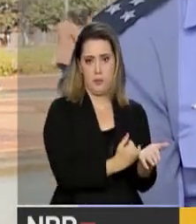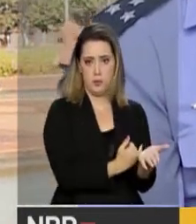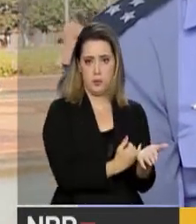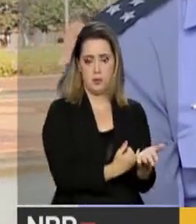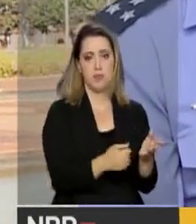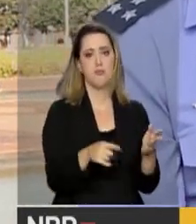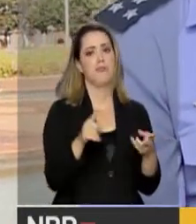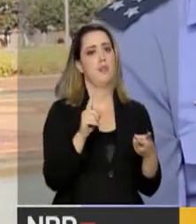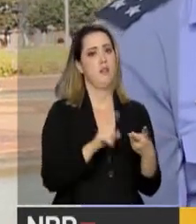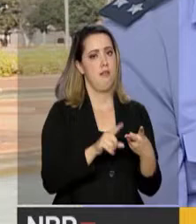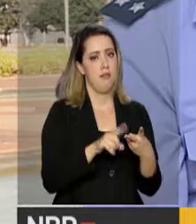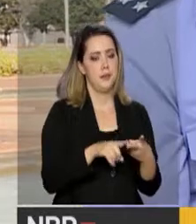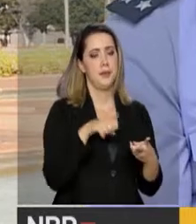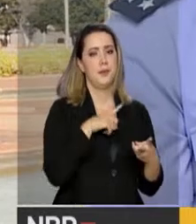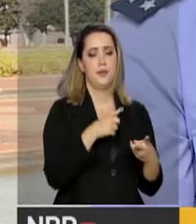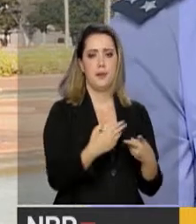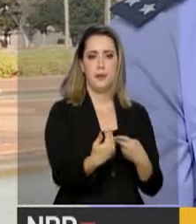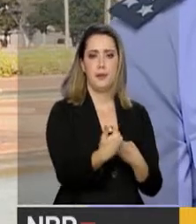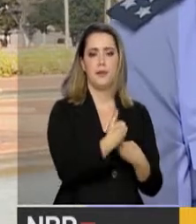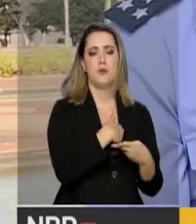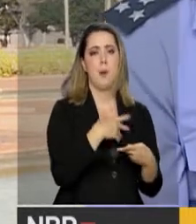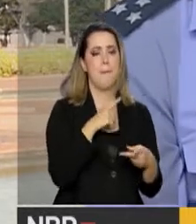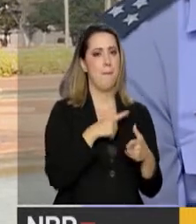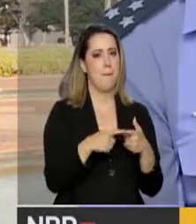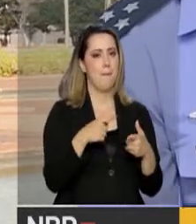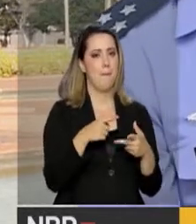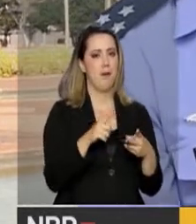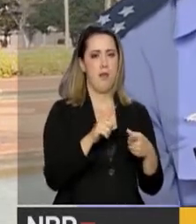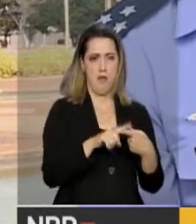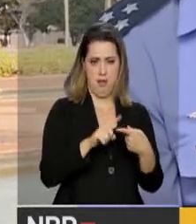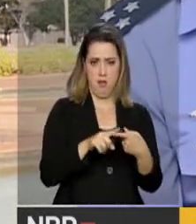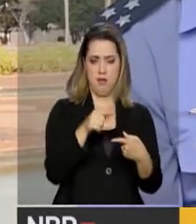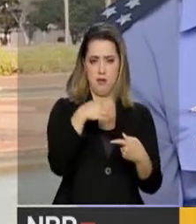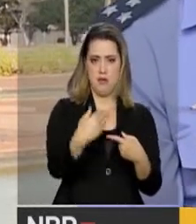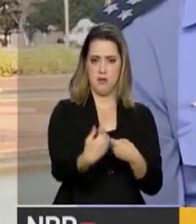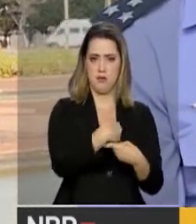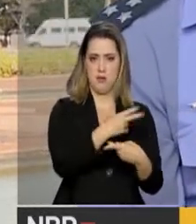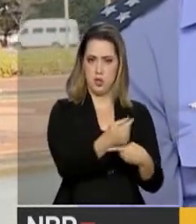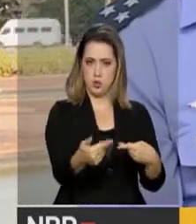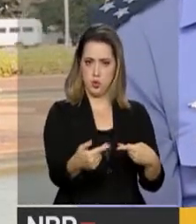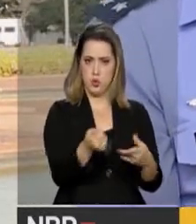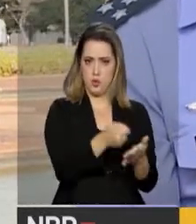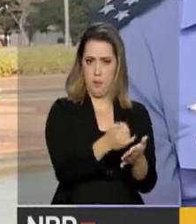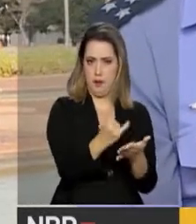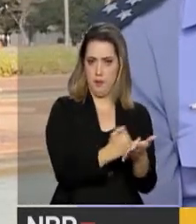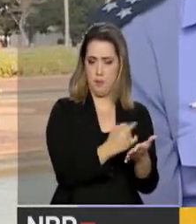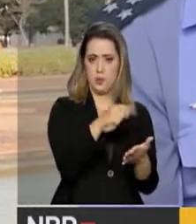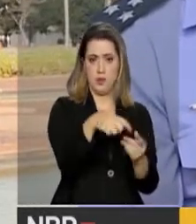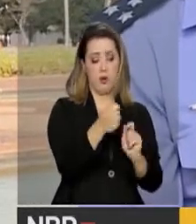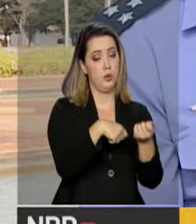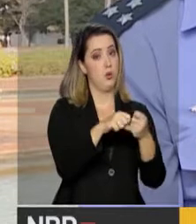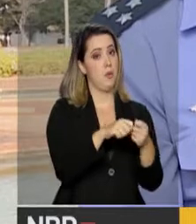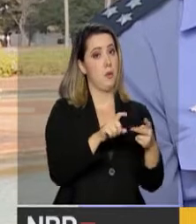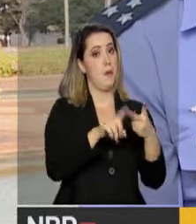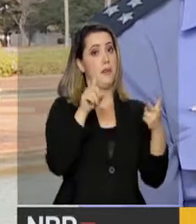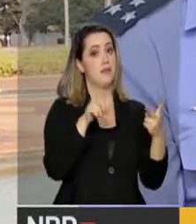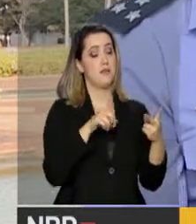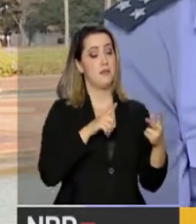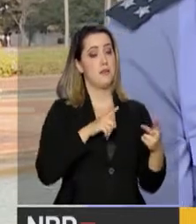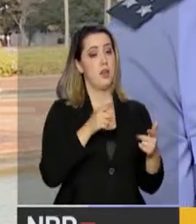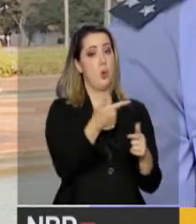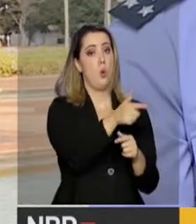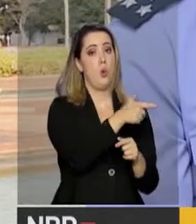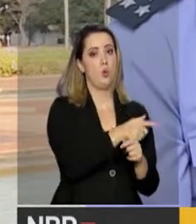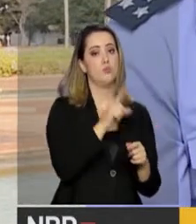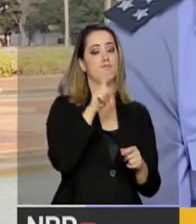impostos, mas também temos esses que nos causam problemas econômicos, de ordem econômica. Porém, nós temos também os delitos que são mais graves